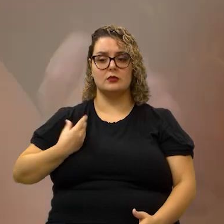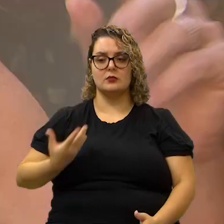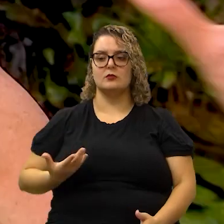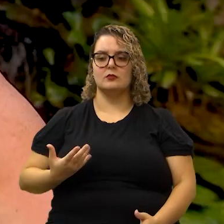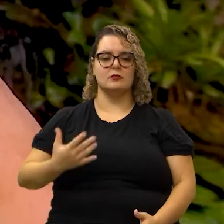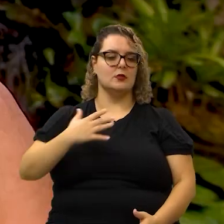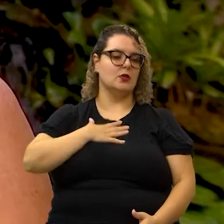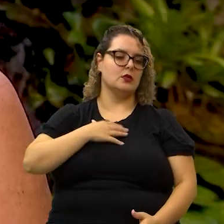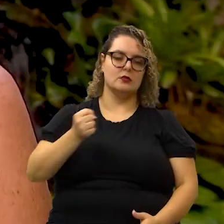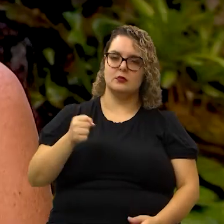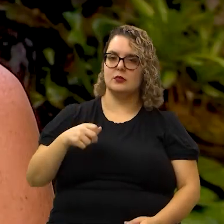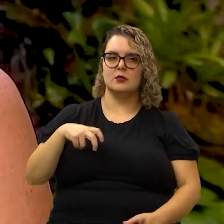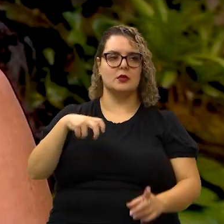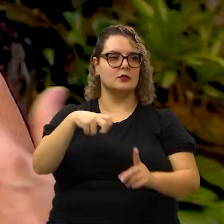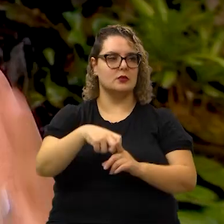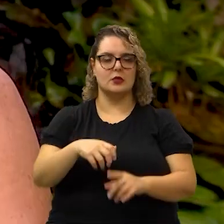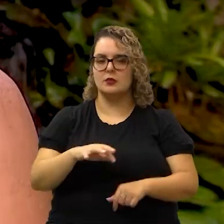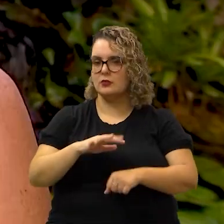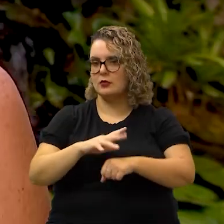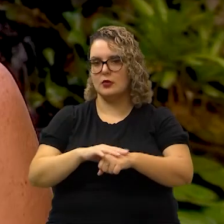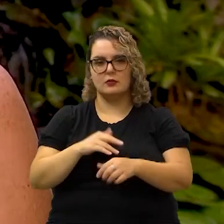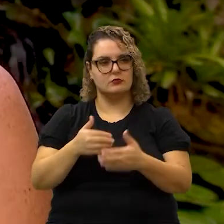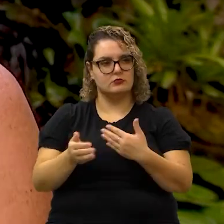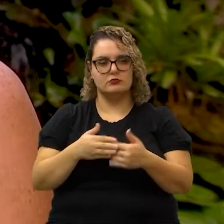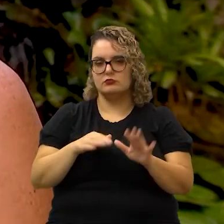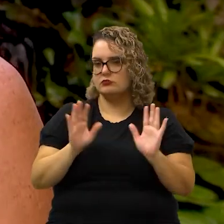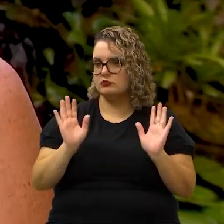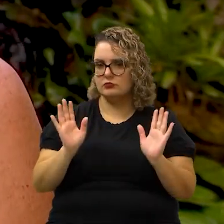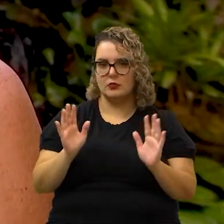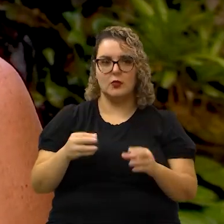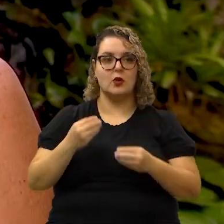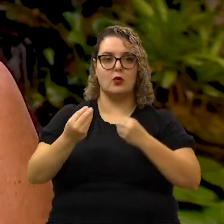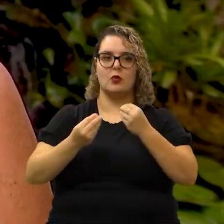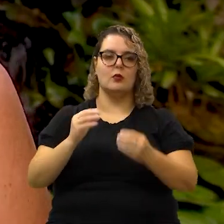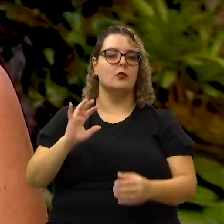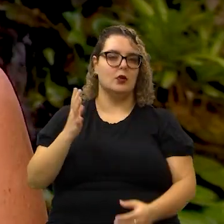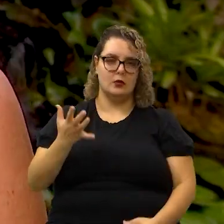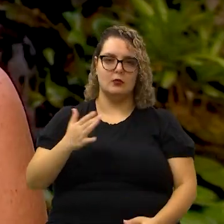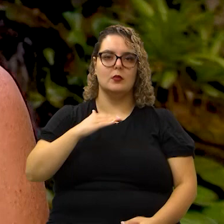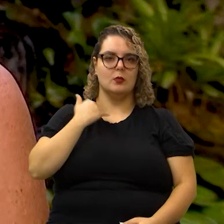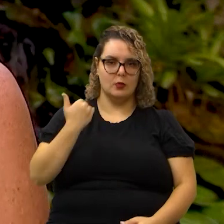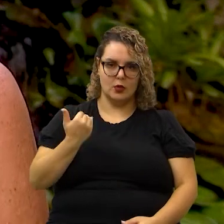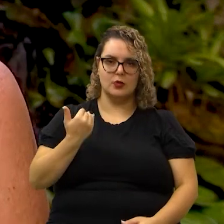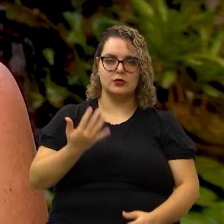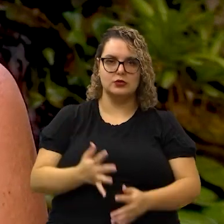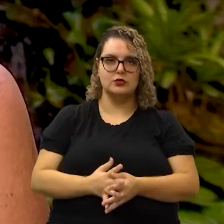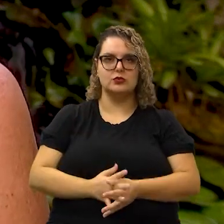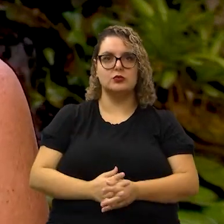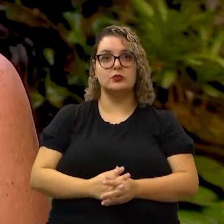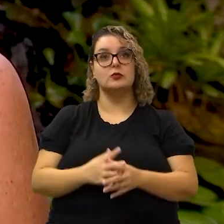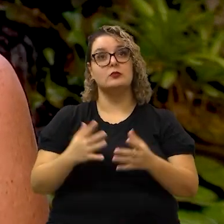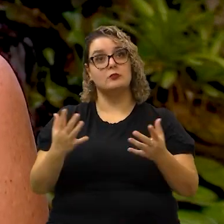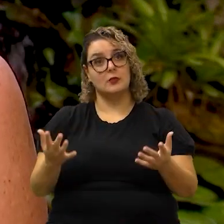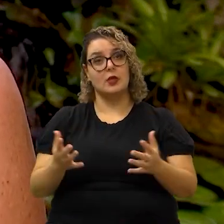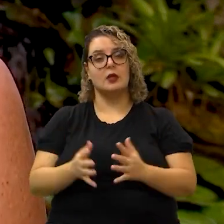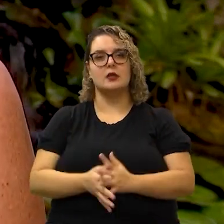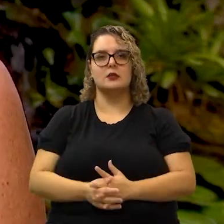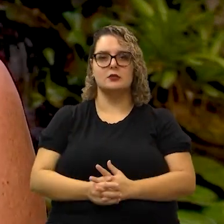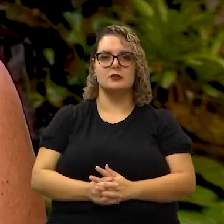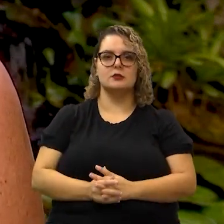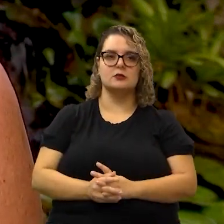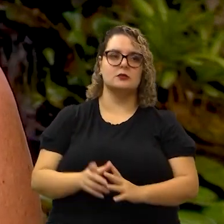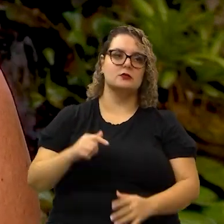vida. Demanda de suicídio, acidentes, doenças, né, não importa como foi a morte.